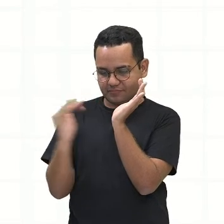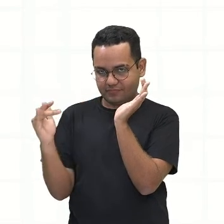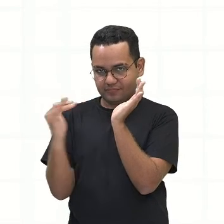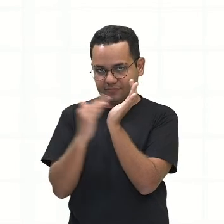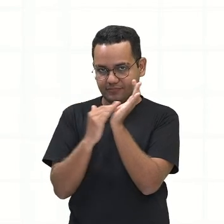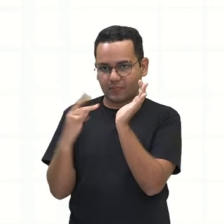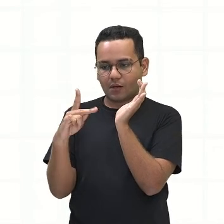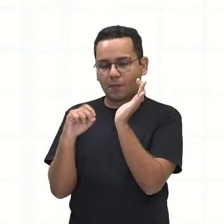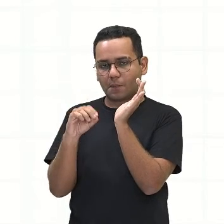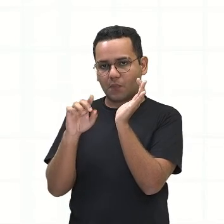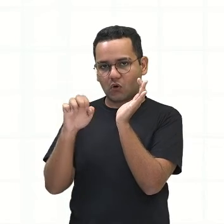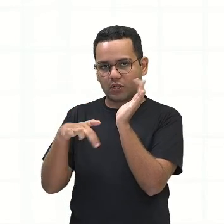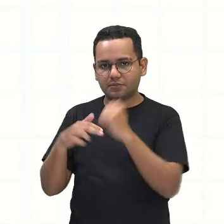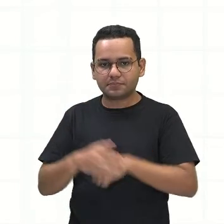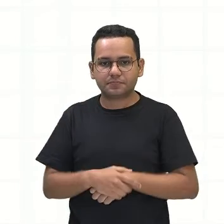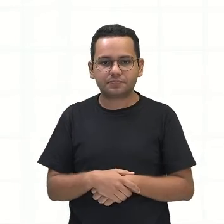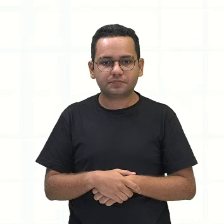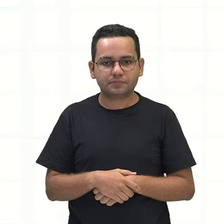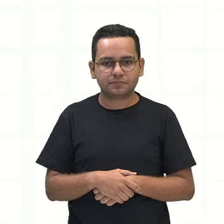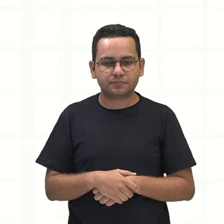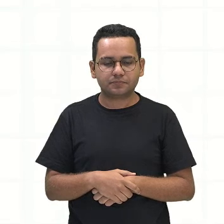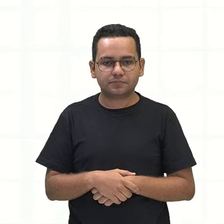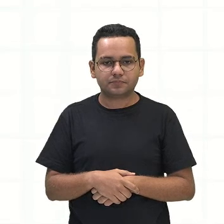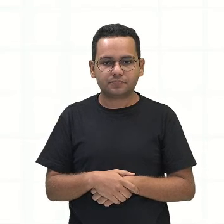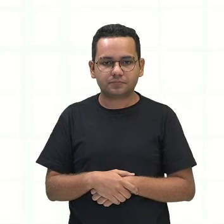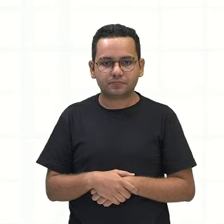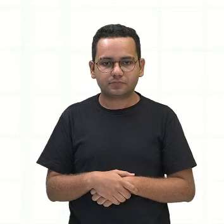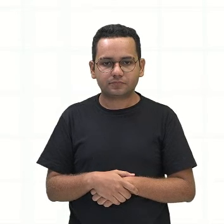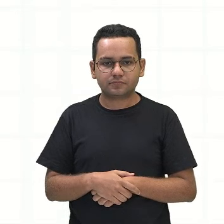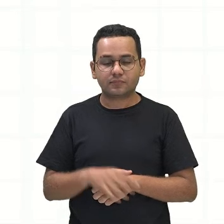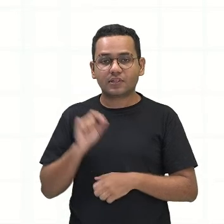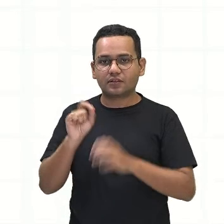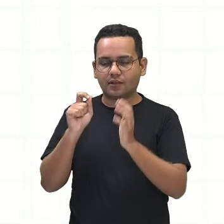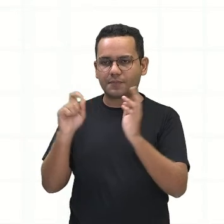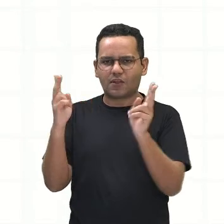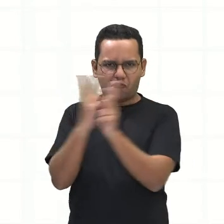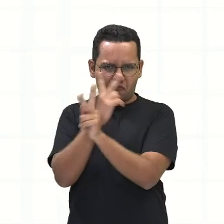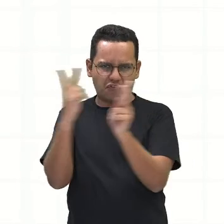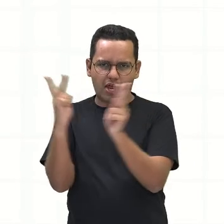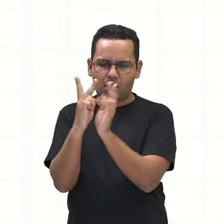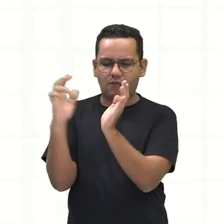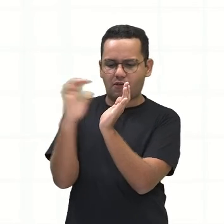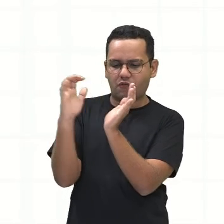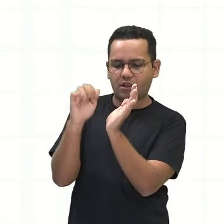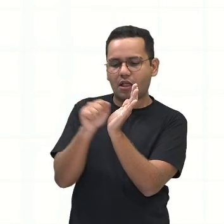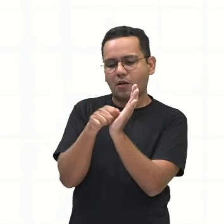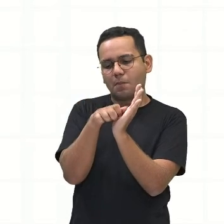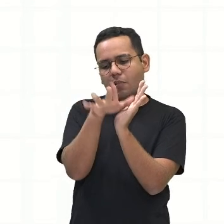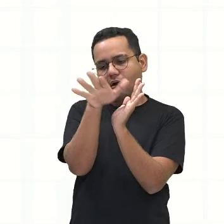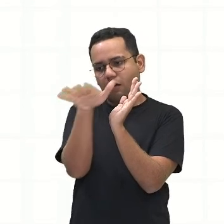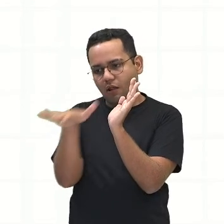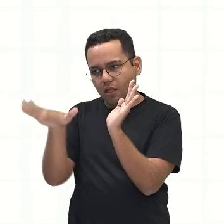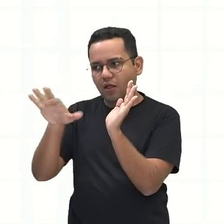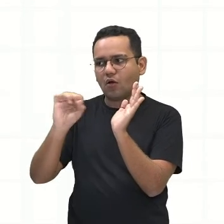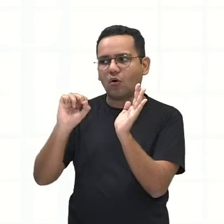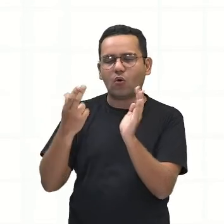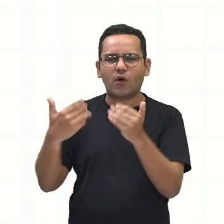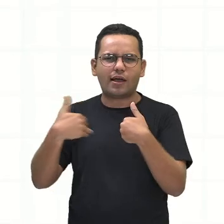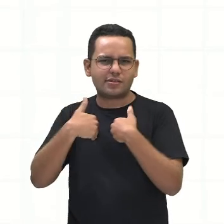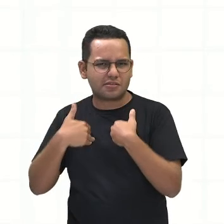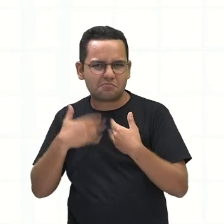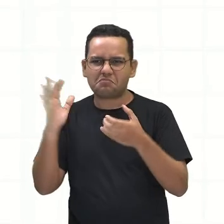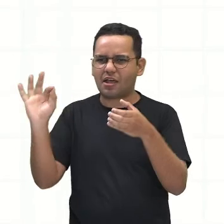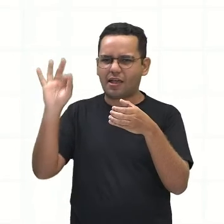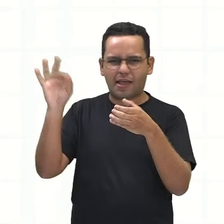de pólen, eles vão ser lançados pelo vento ou por outros animais, como os insetos, as